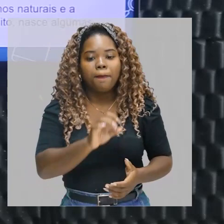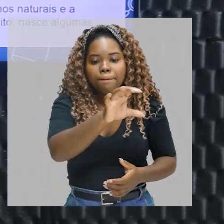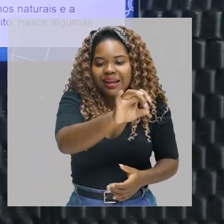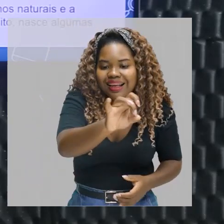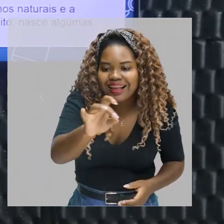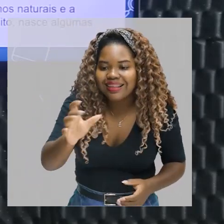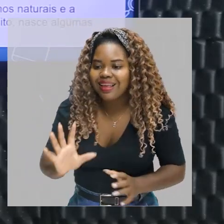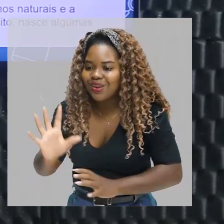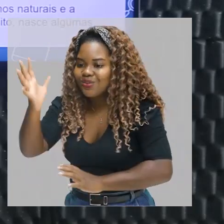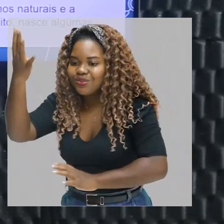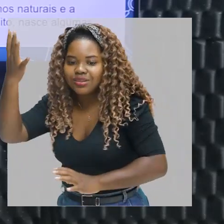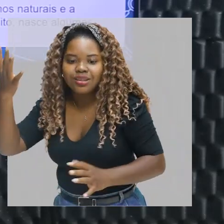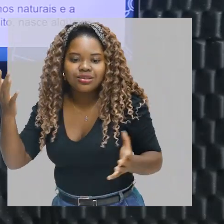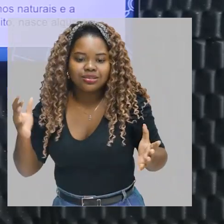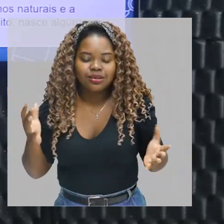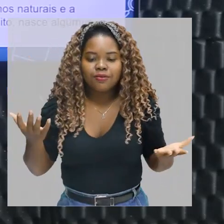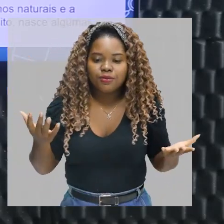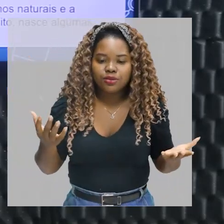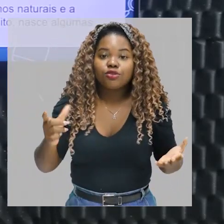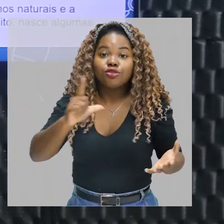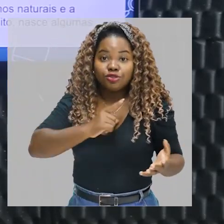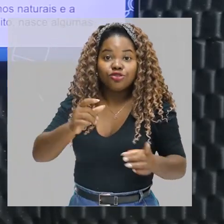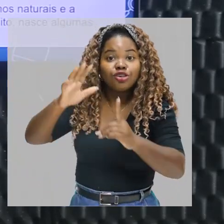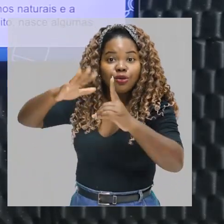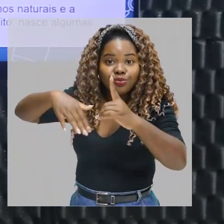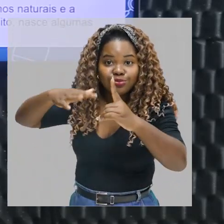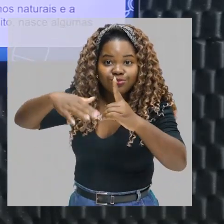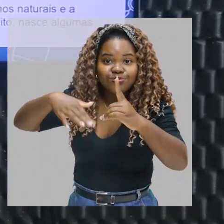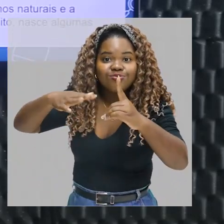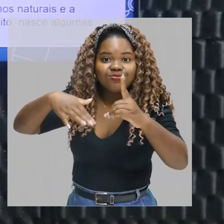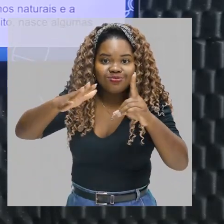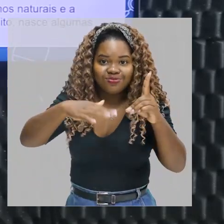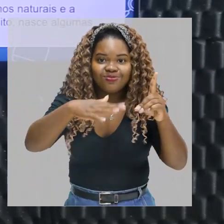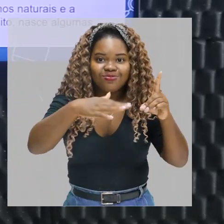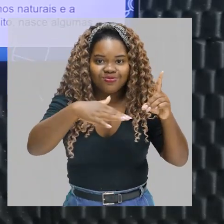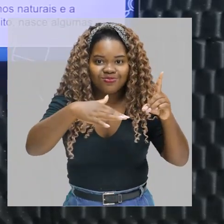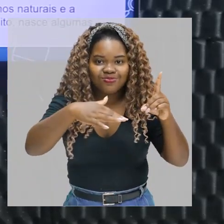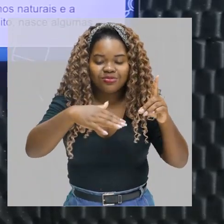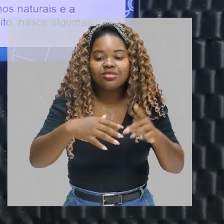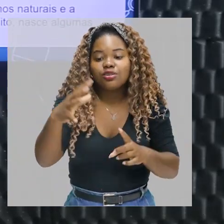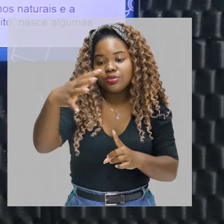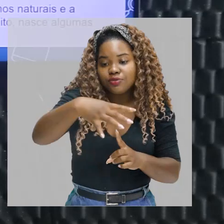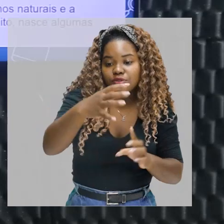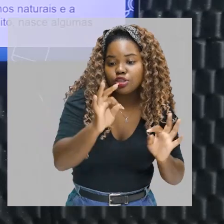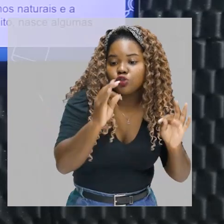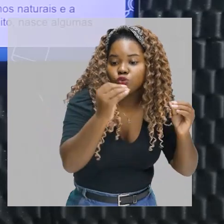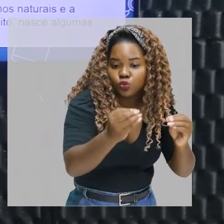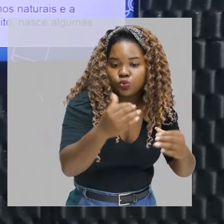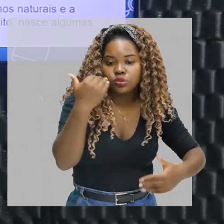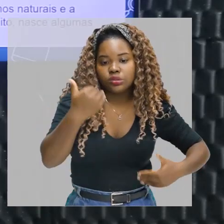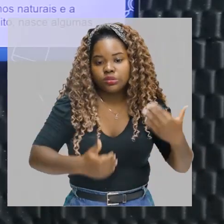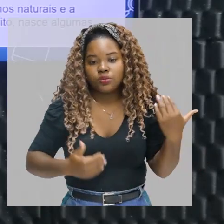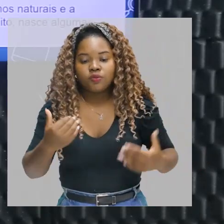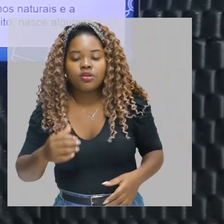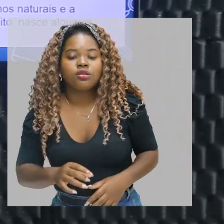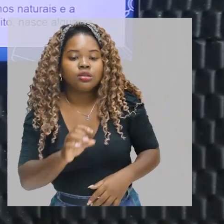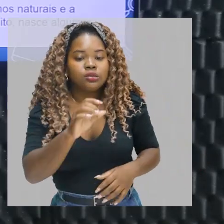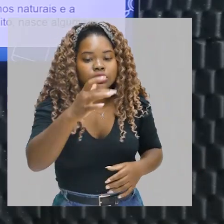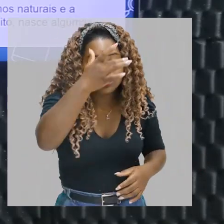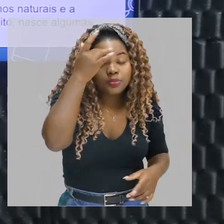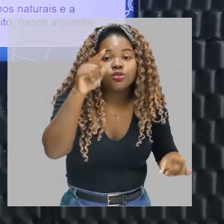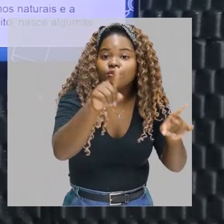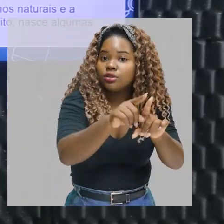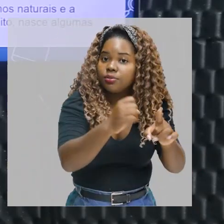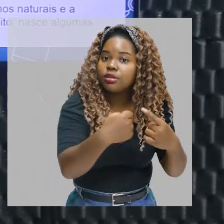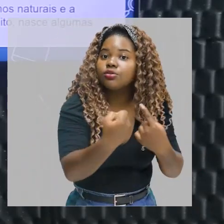natural e social também, certo? Esses deuses, para eles, também influenciavam no comportamento dos seus indivíduos.